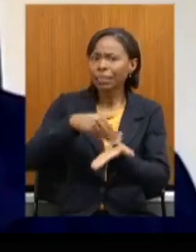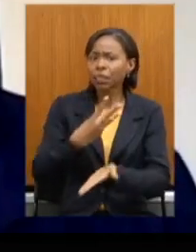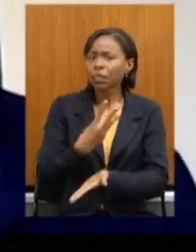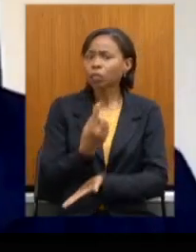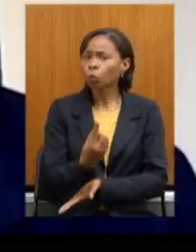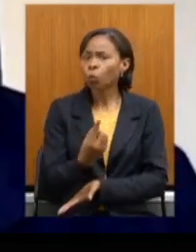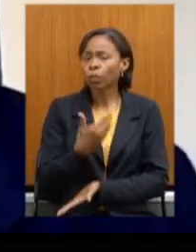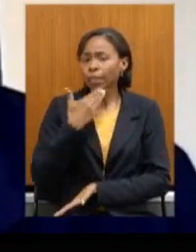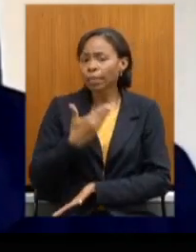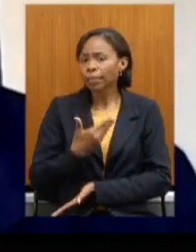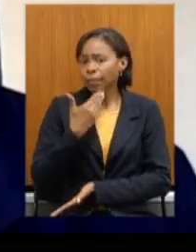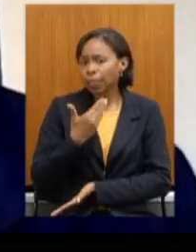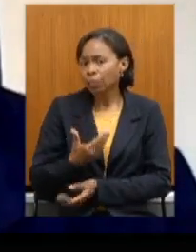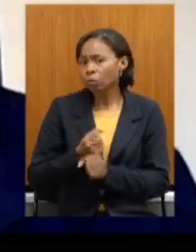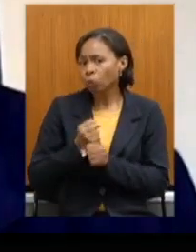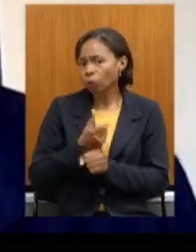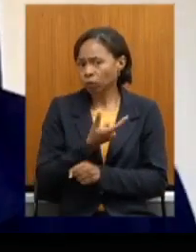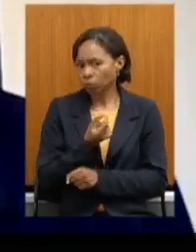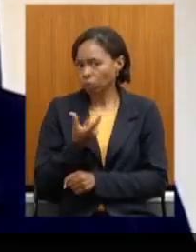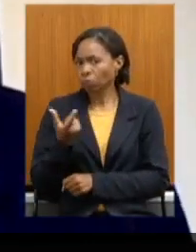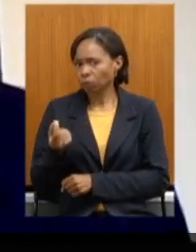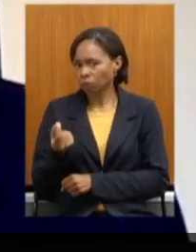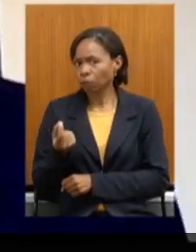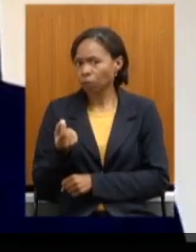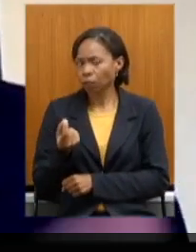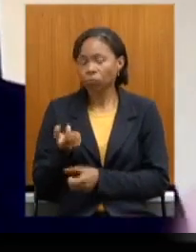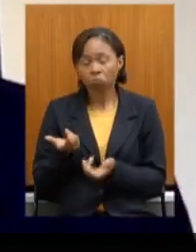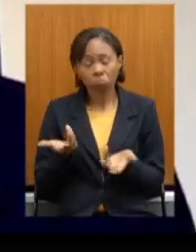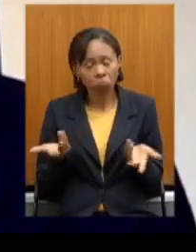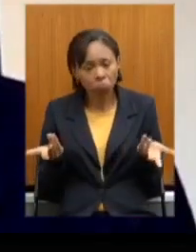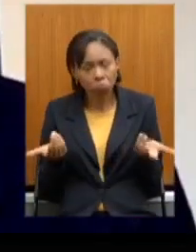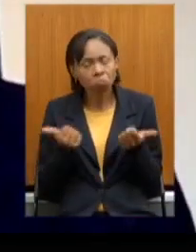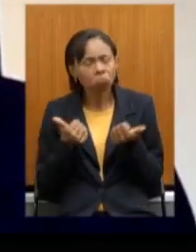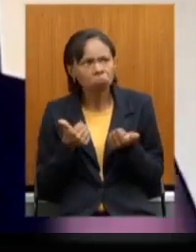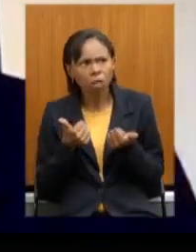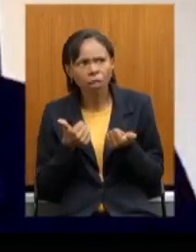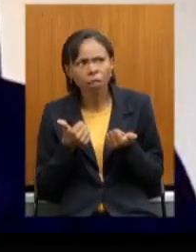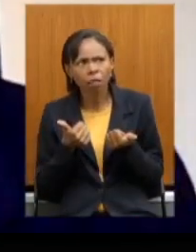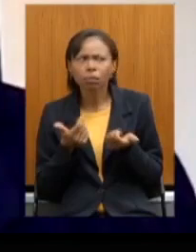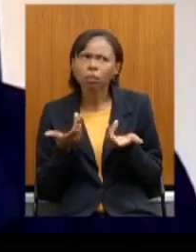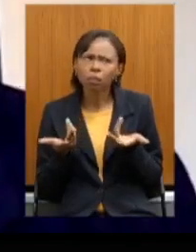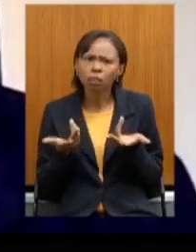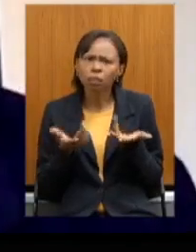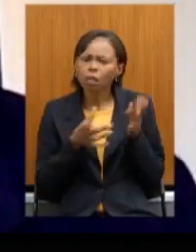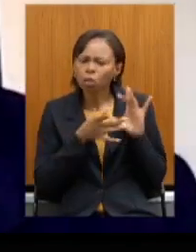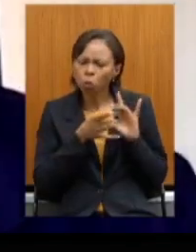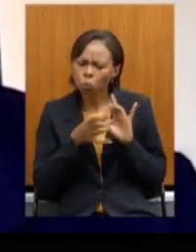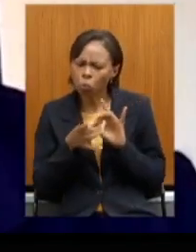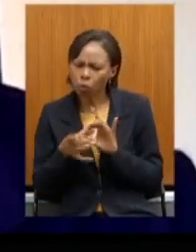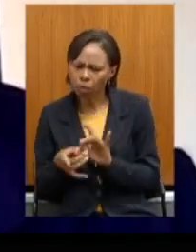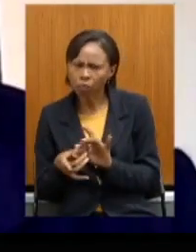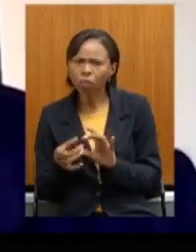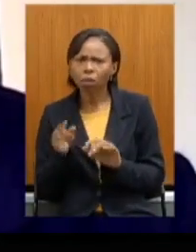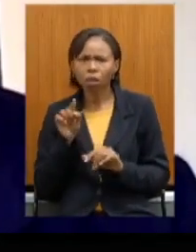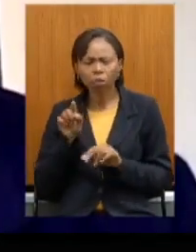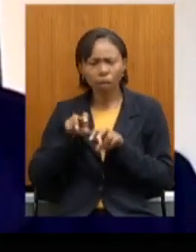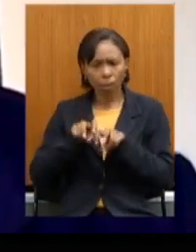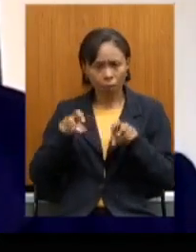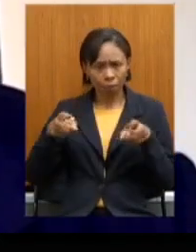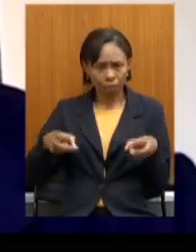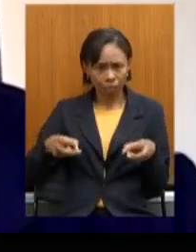de 2020. Muito bem, sob essas condições, a mesa diretora achou